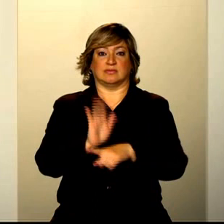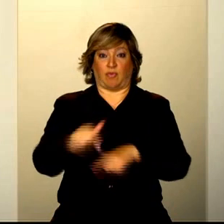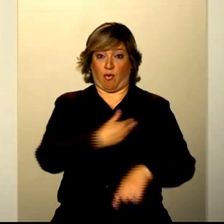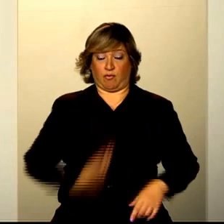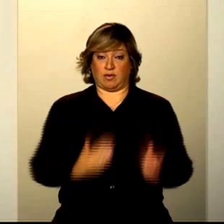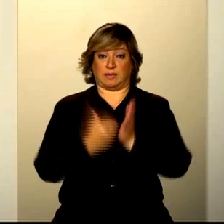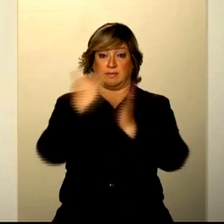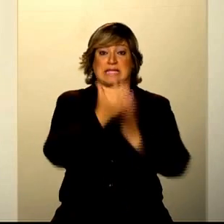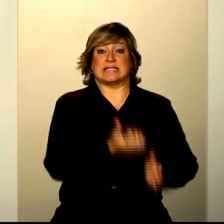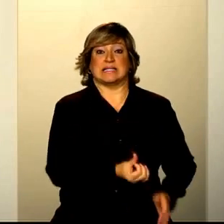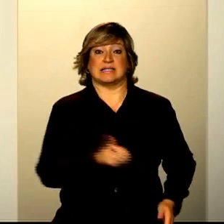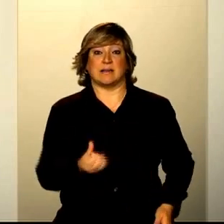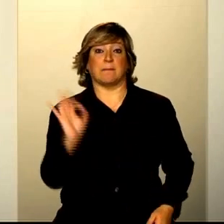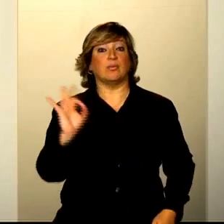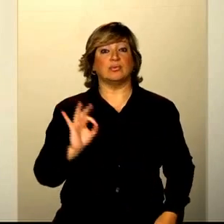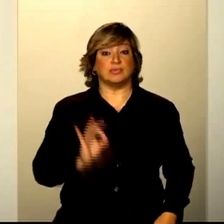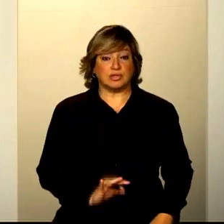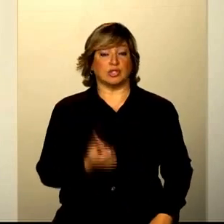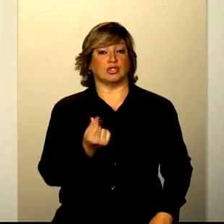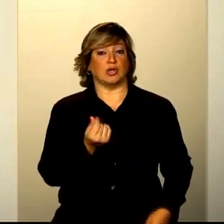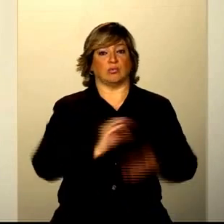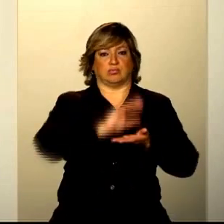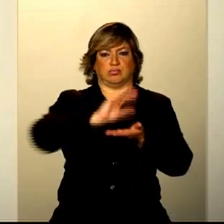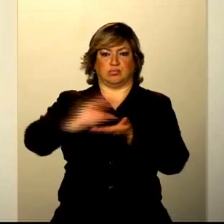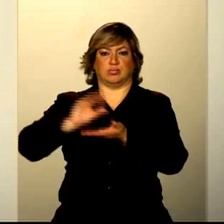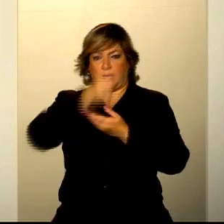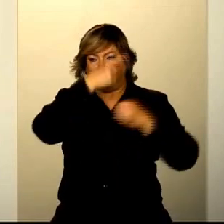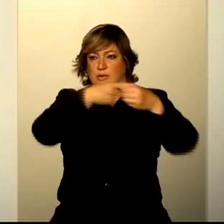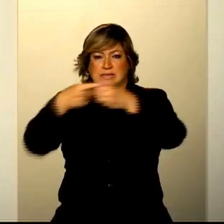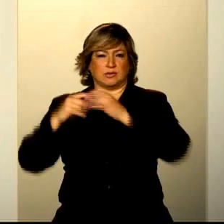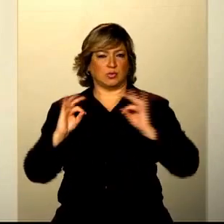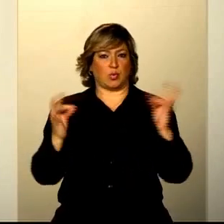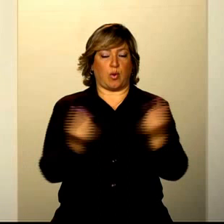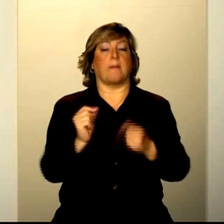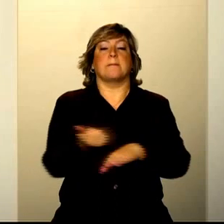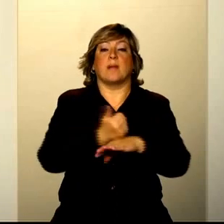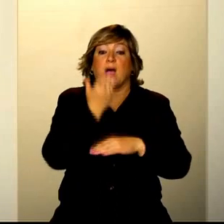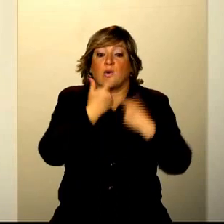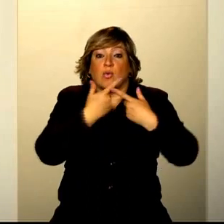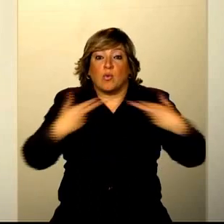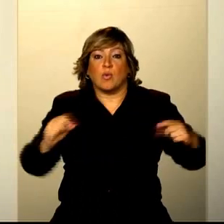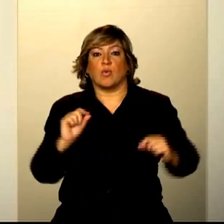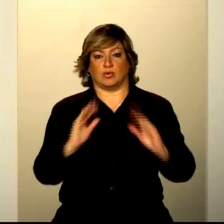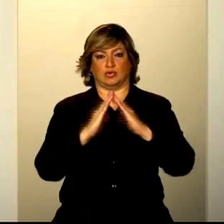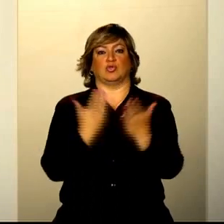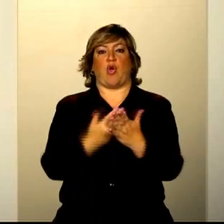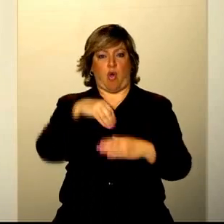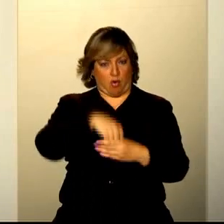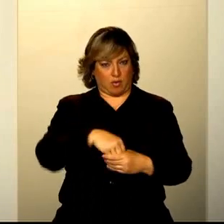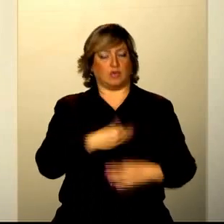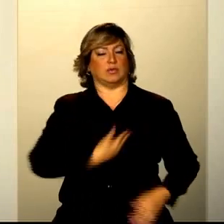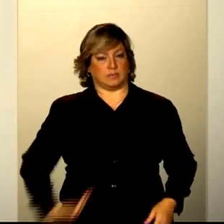aumentou em 66% o dinheiro repassado aos municípios para melhorar ainda mais a merenda nas